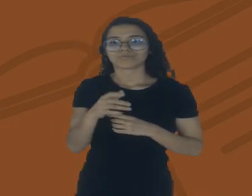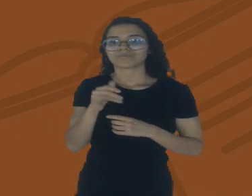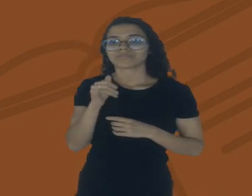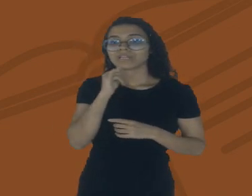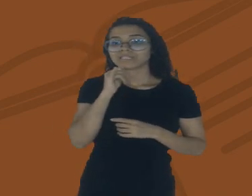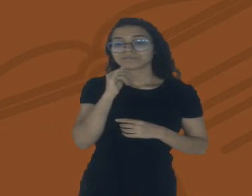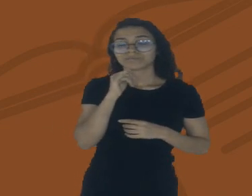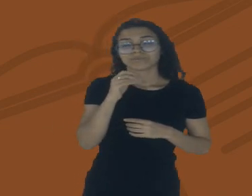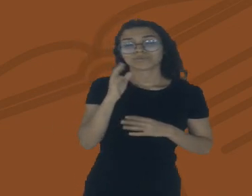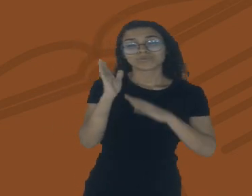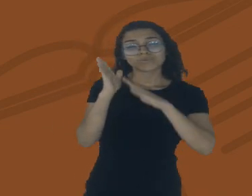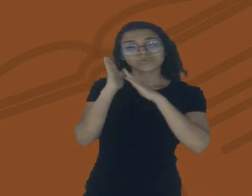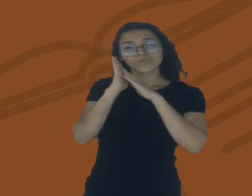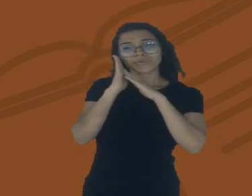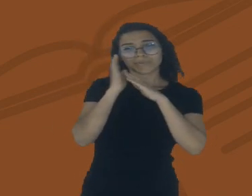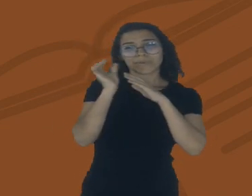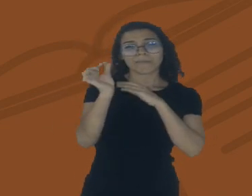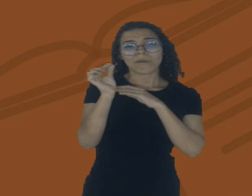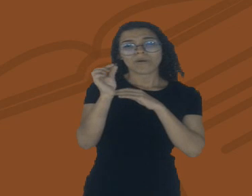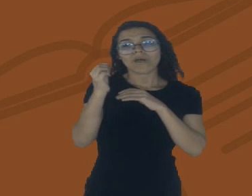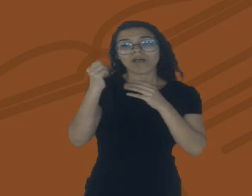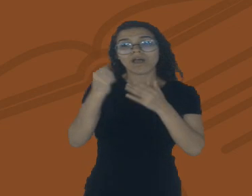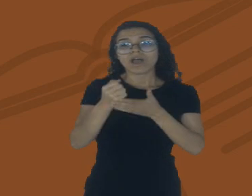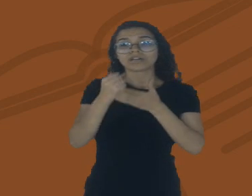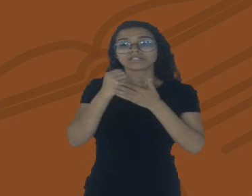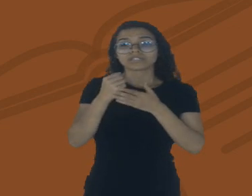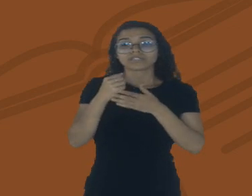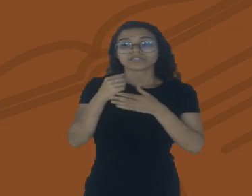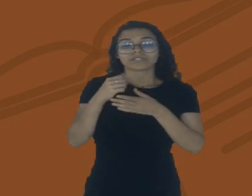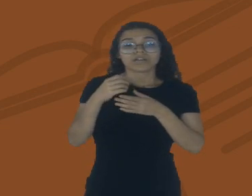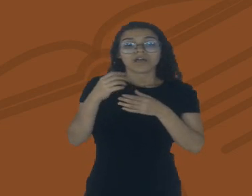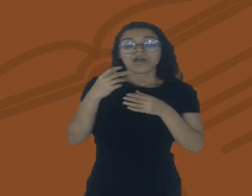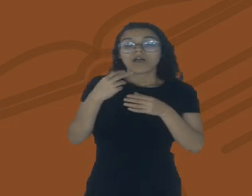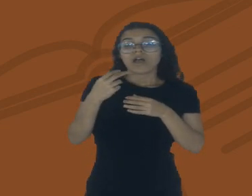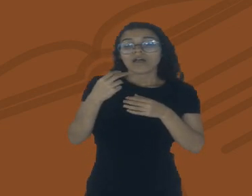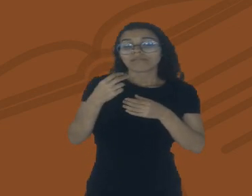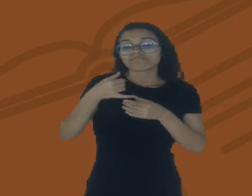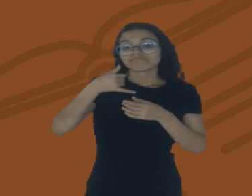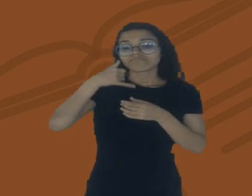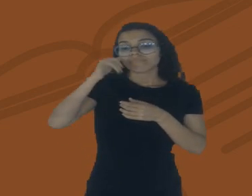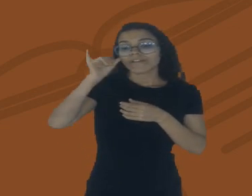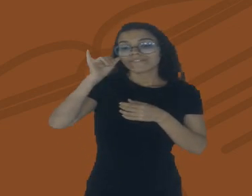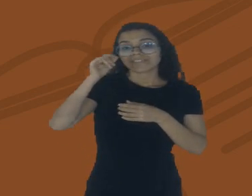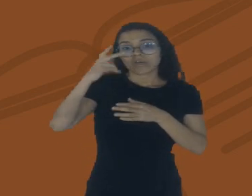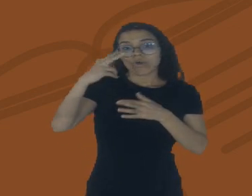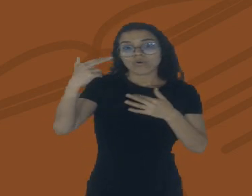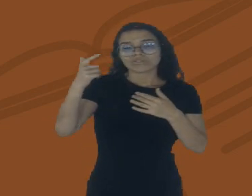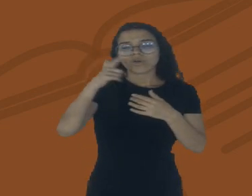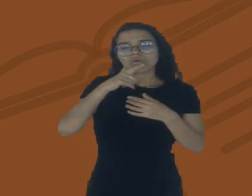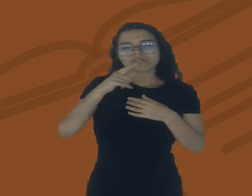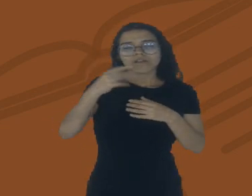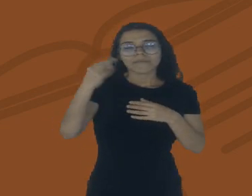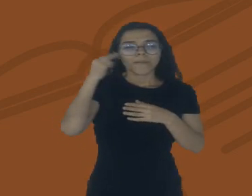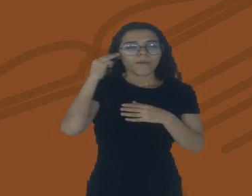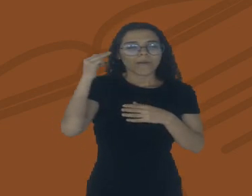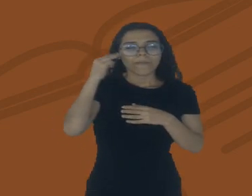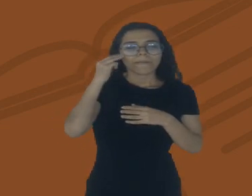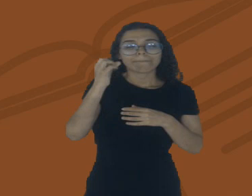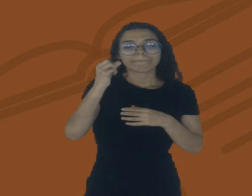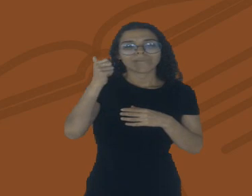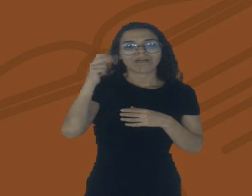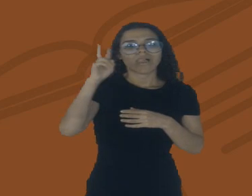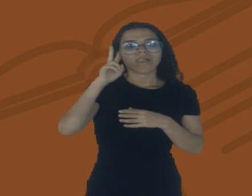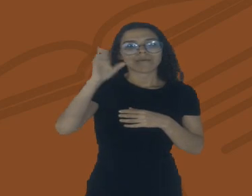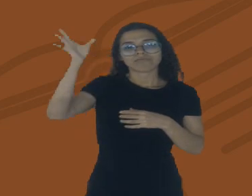dormidas podem fazer com que as novas informações não fiquem armazenadas corretamente. Então, dormir faz bem para a